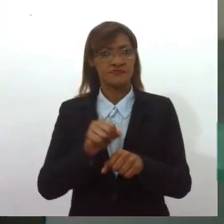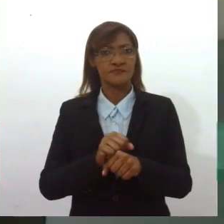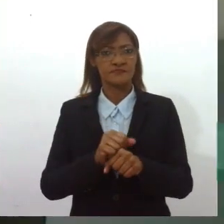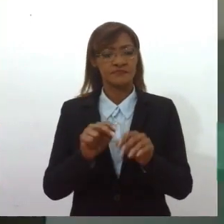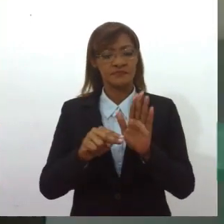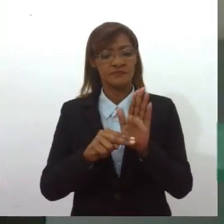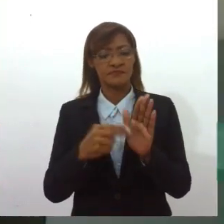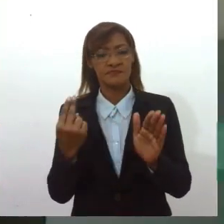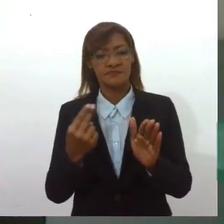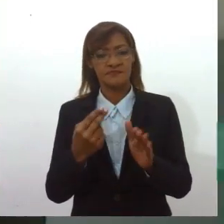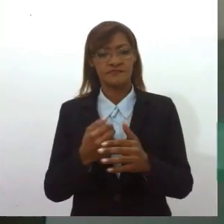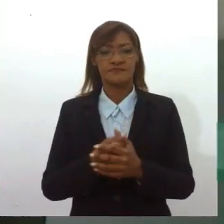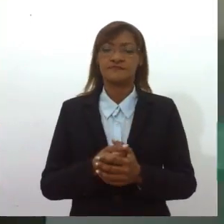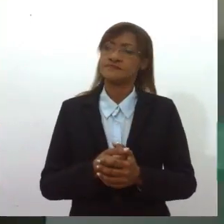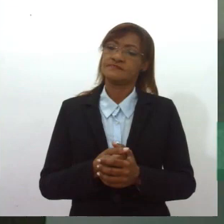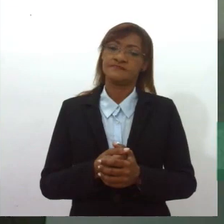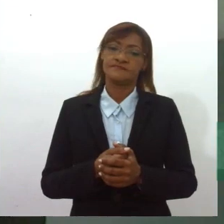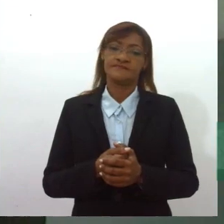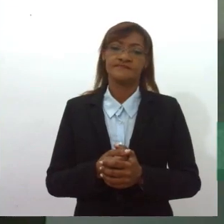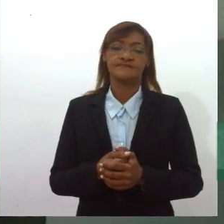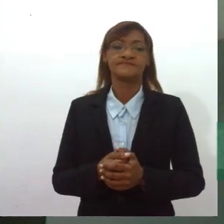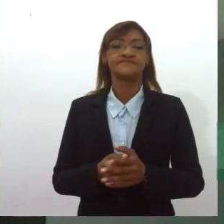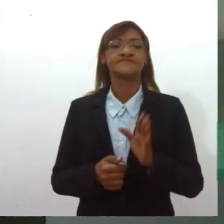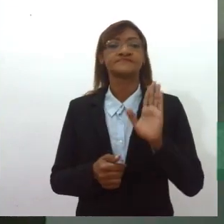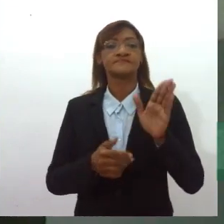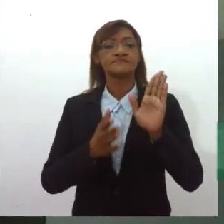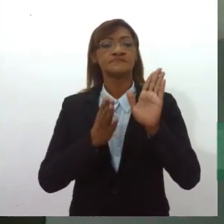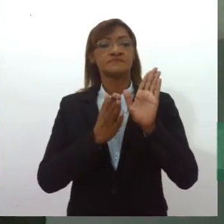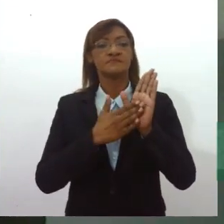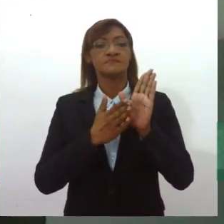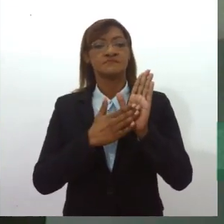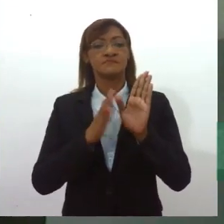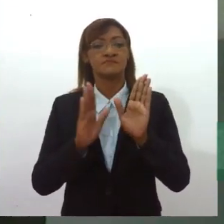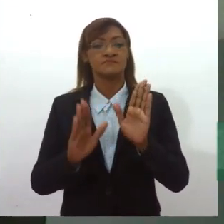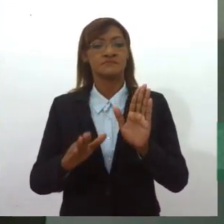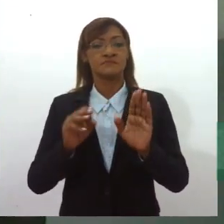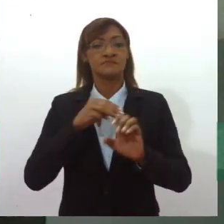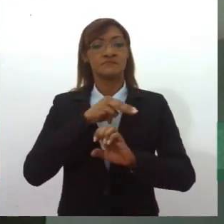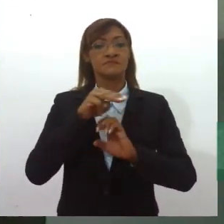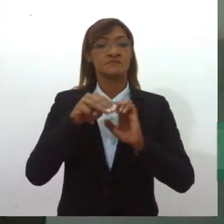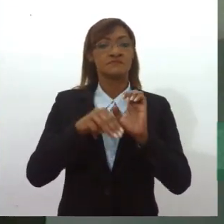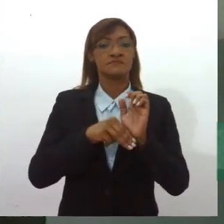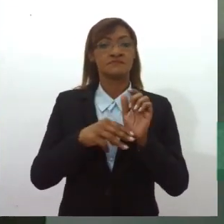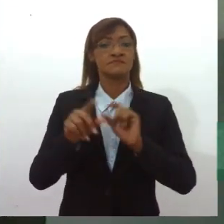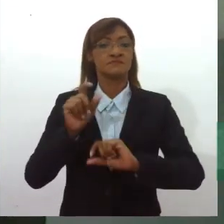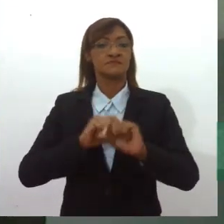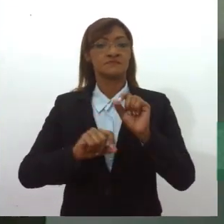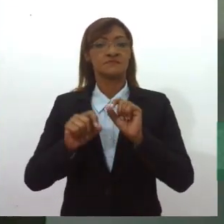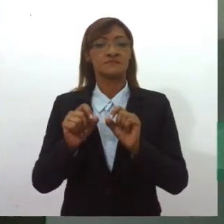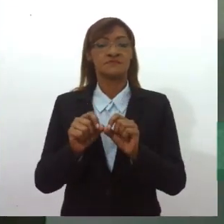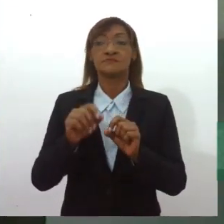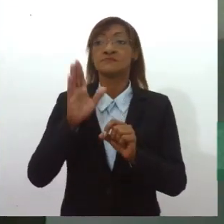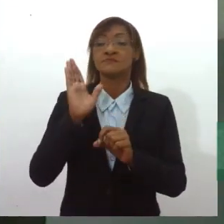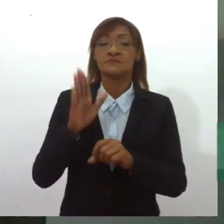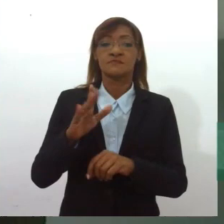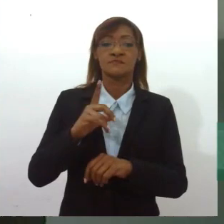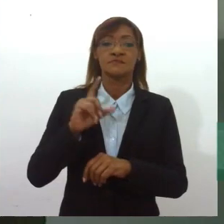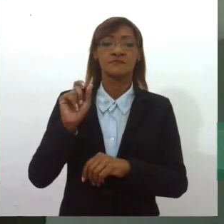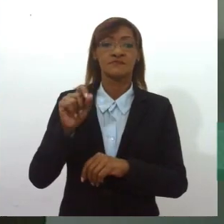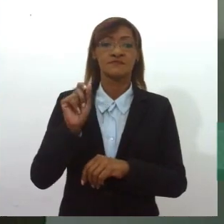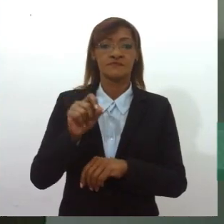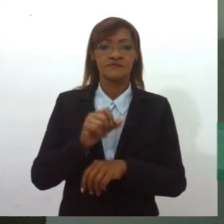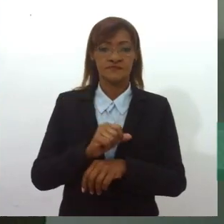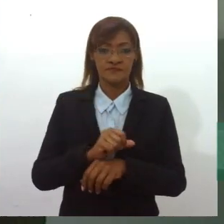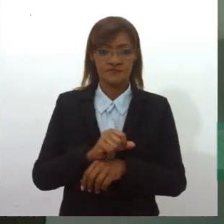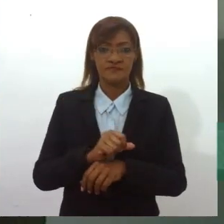Rosângela eh durante a excussão da proposta né uma Emenda retirou eh a questão das aves né a emenda das